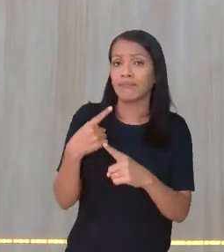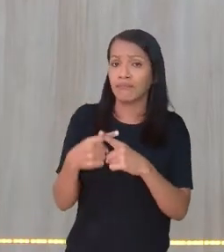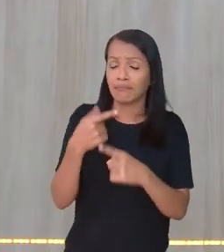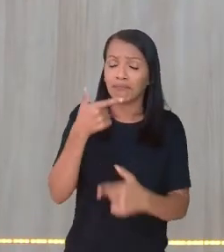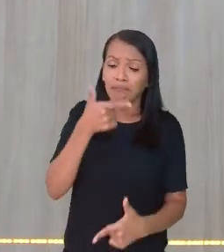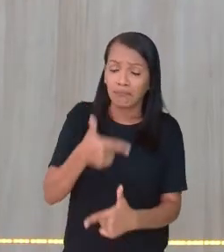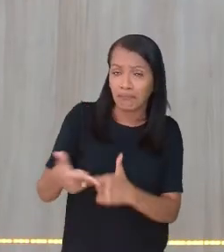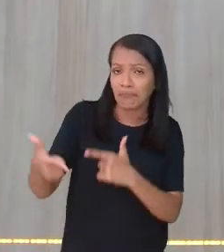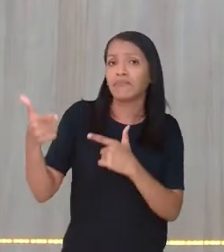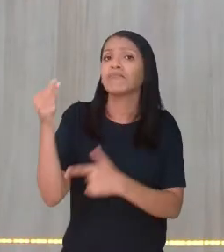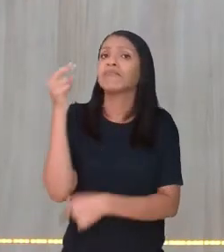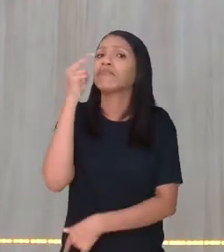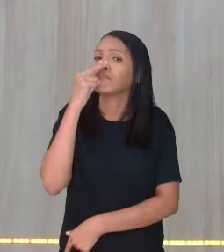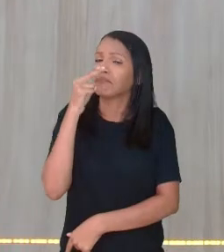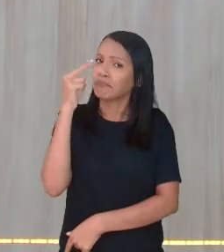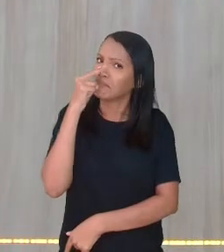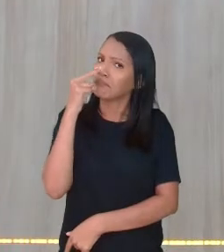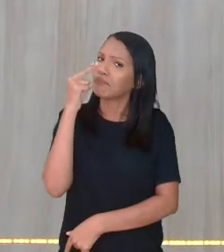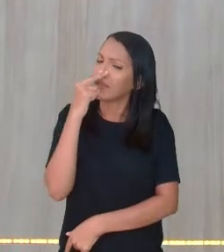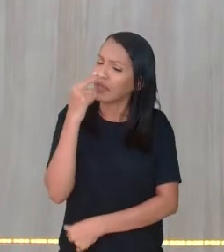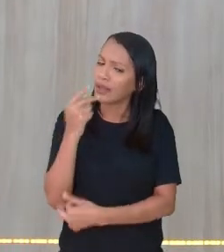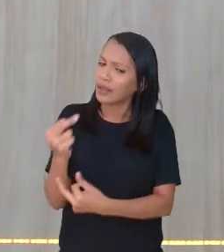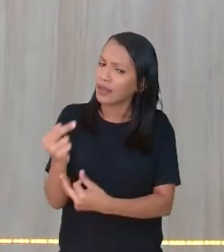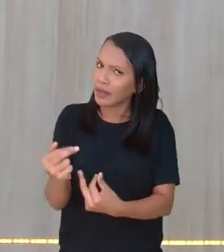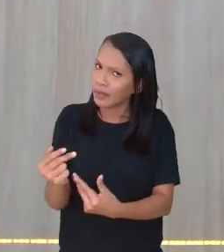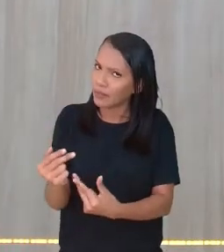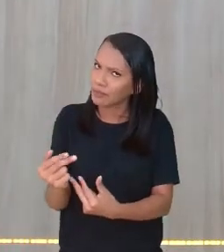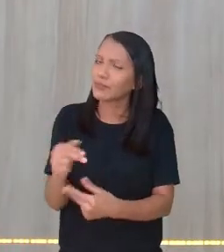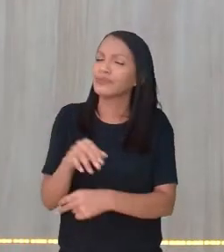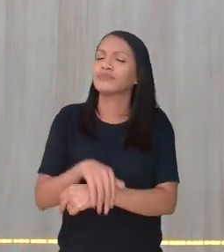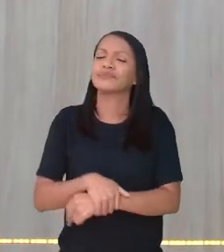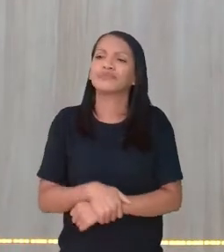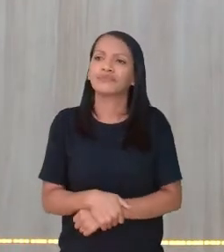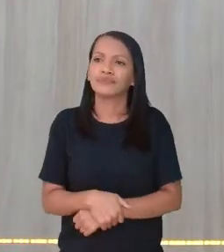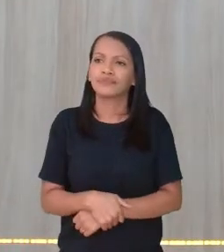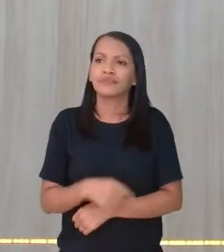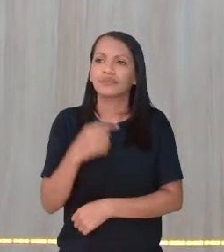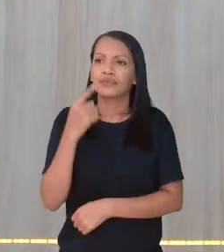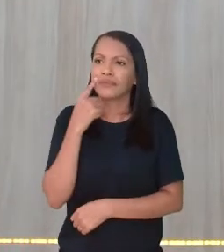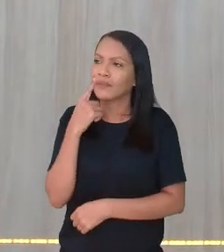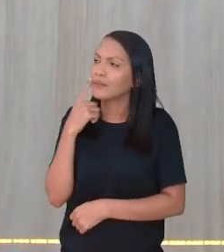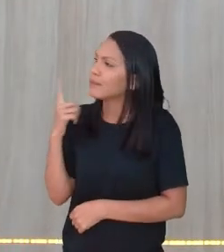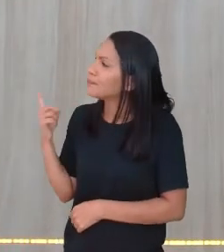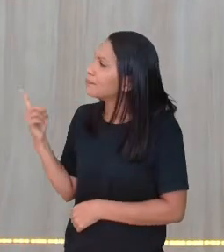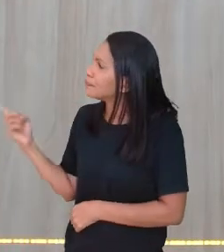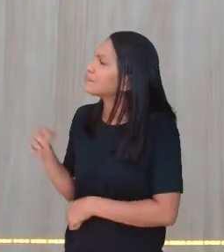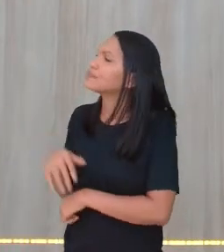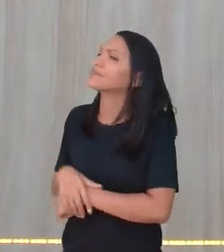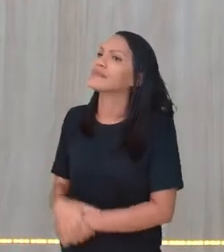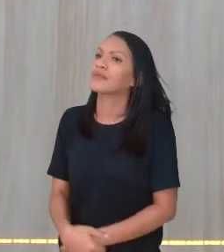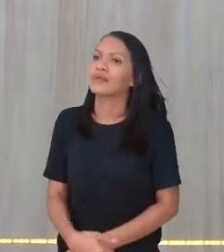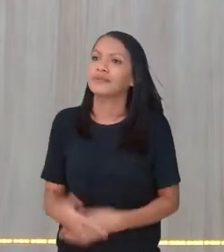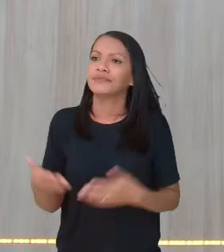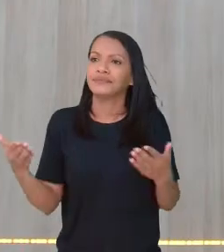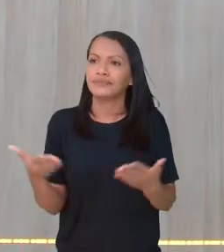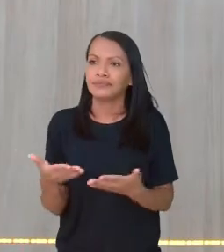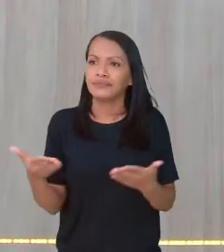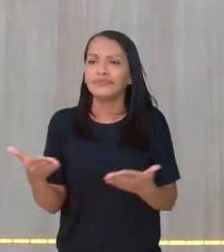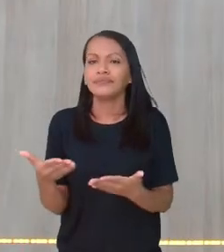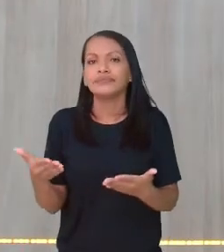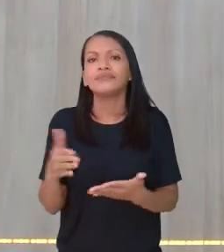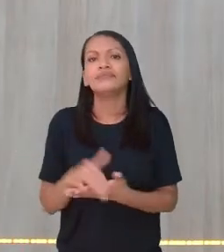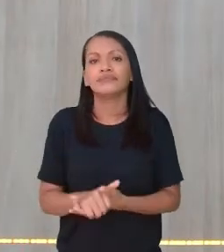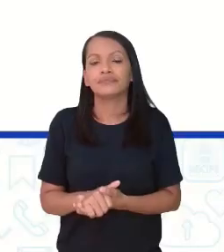pelo mesmo valor, certo? Aqui, ó, eu peguei 1/2 e multipliquei por 3, tanto o numerador